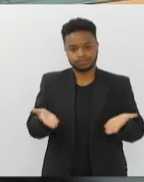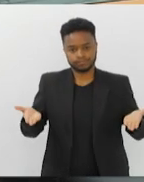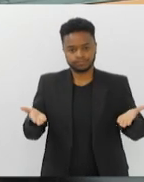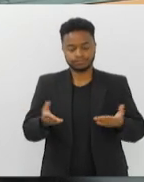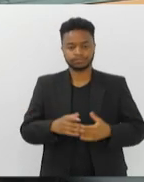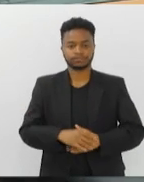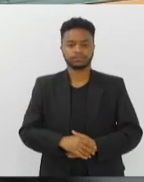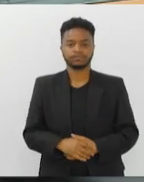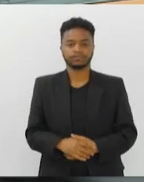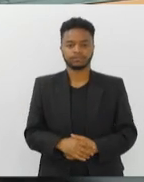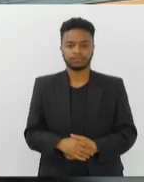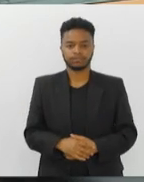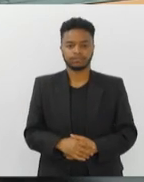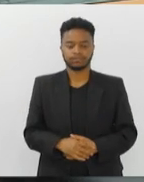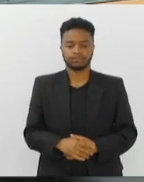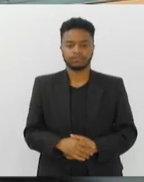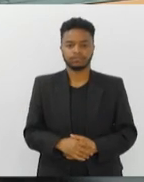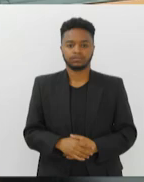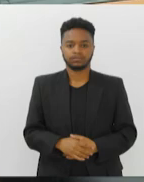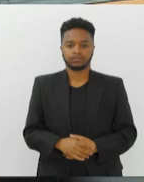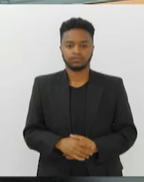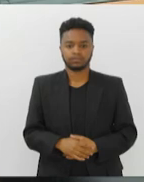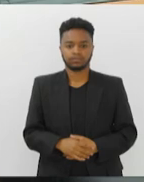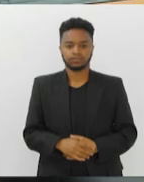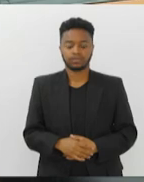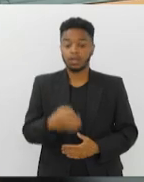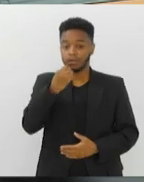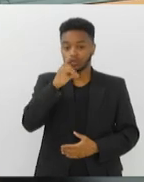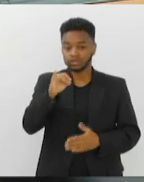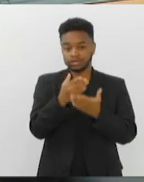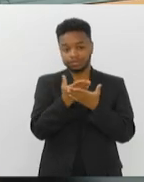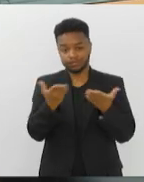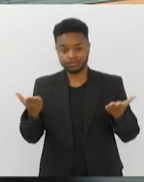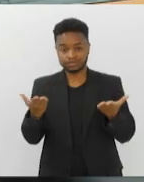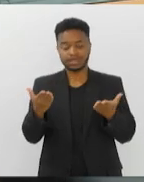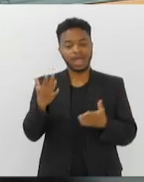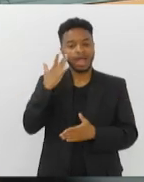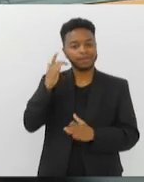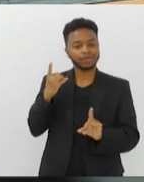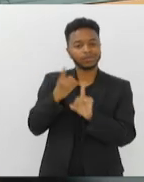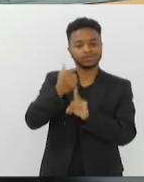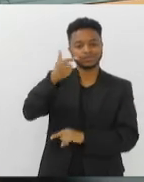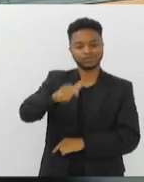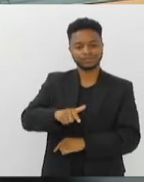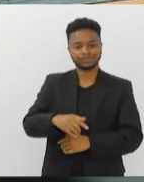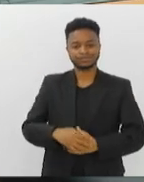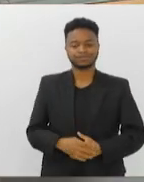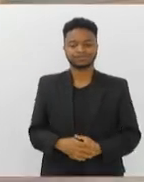tvalerja@alerja.rj.gov.br. Um bom dia para você e até amanhã!